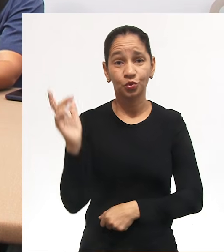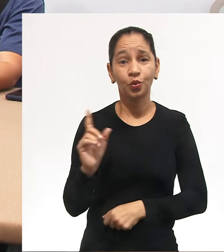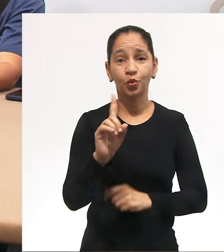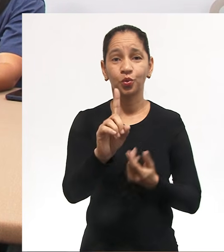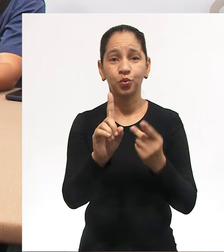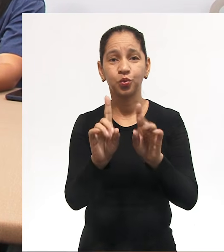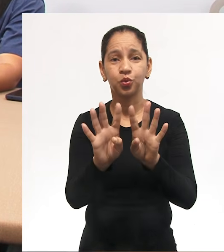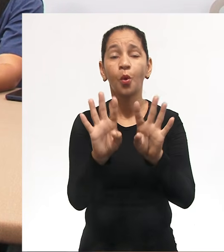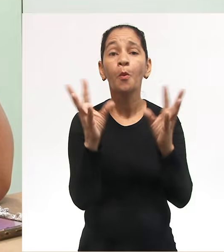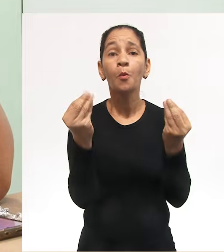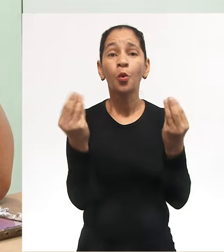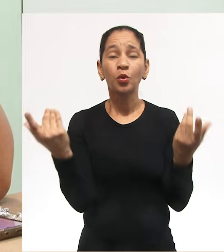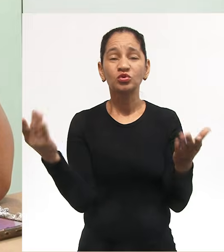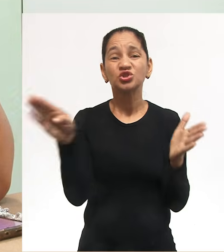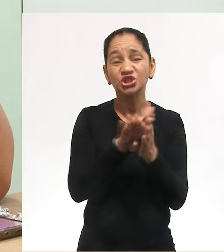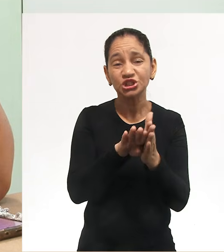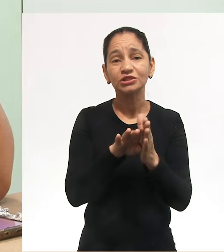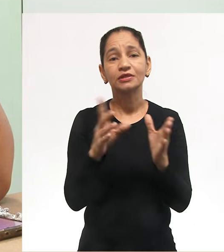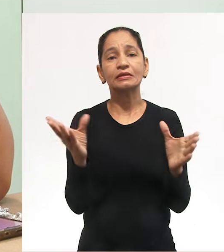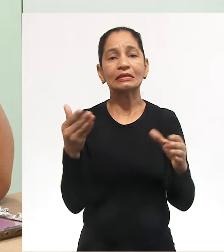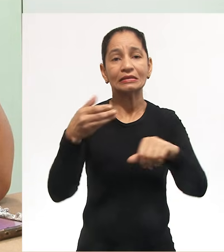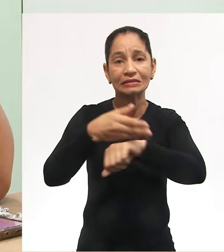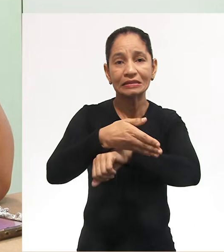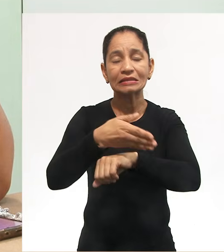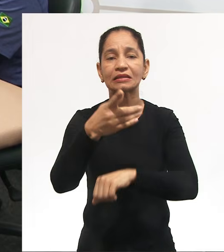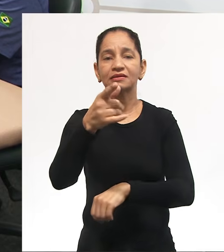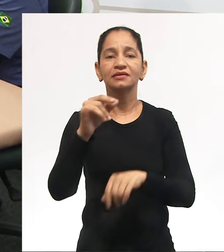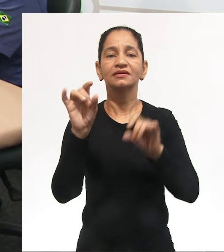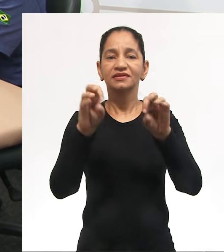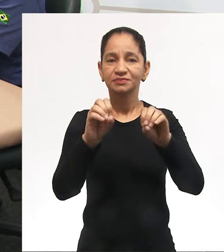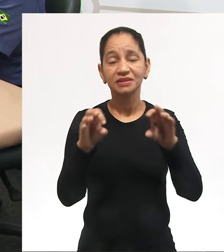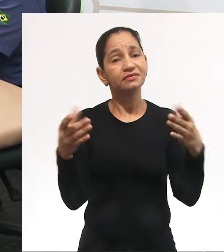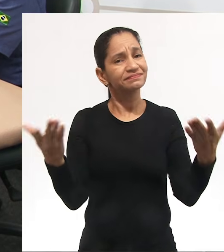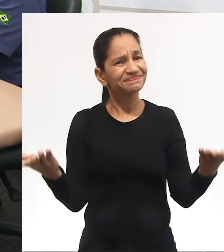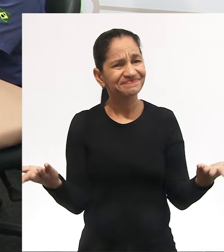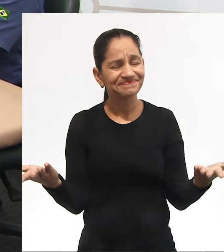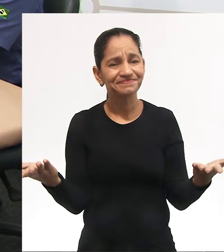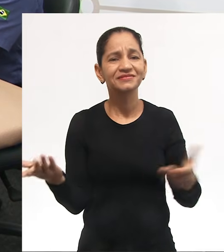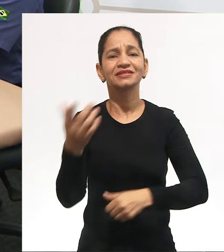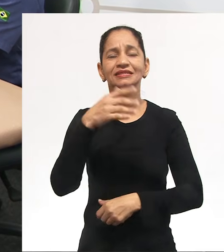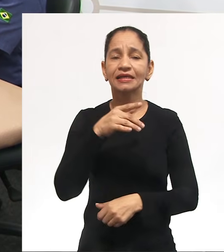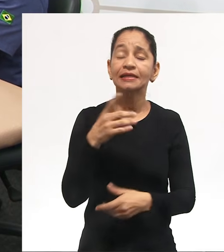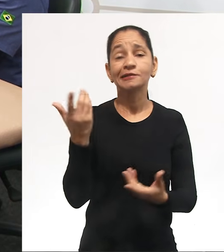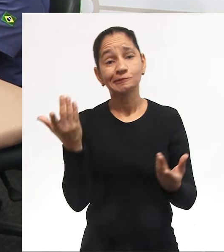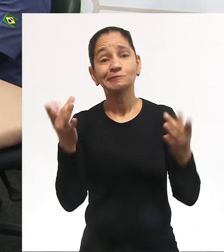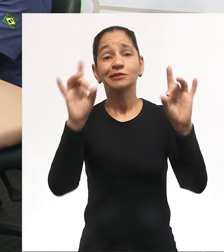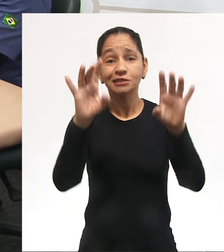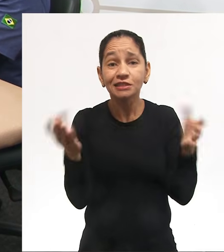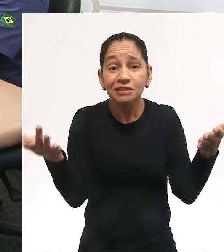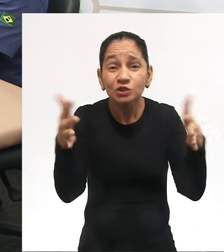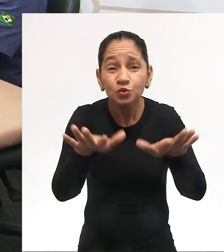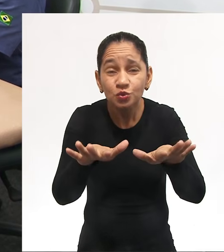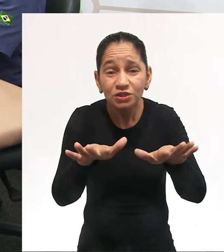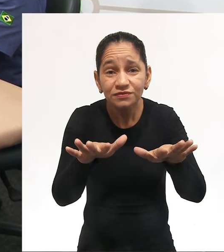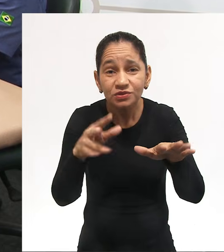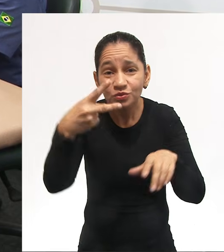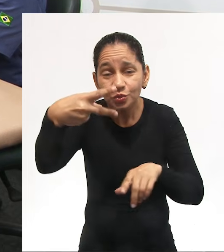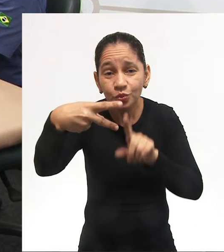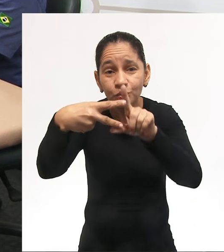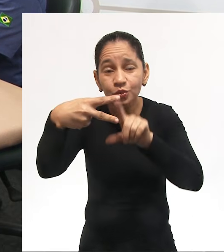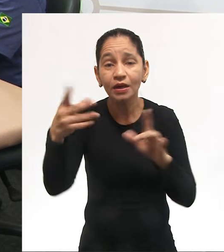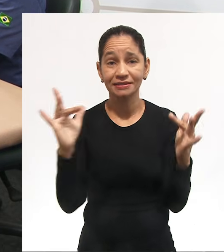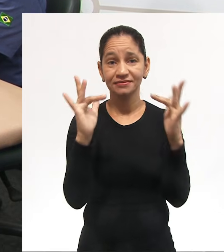gente está recebendo, né, porque não é todo mundo que quer ir para essa área da educação, e em especial a Hã. educação, né,